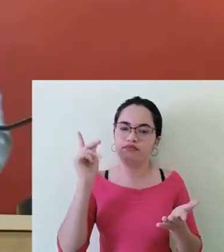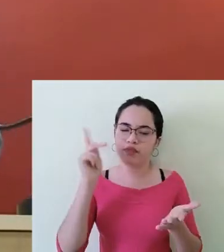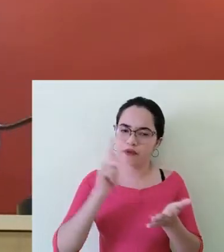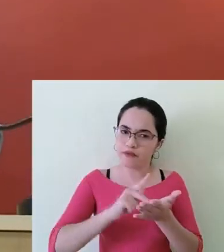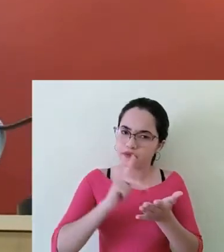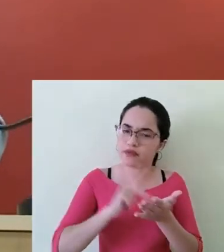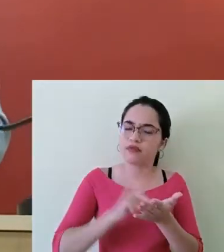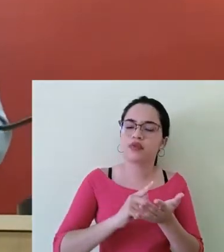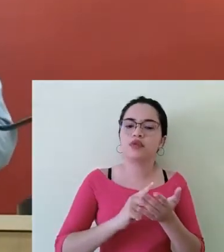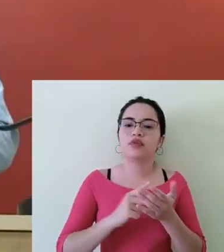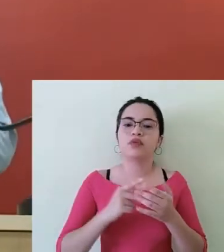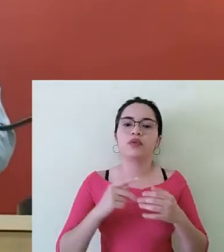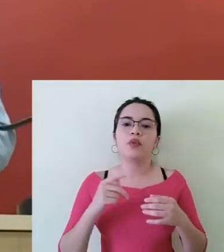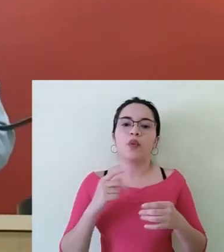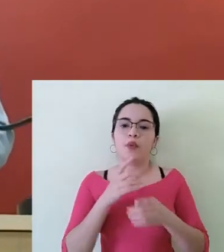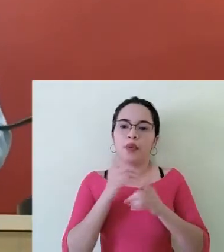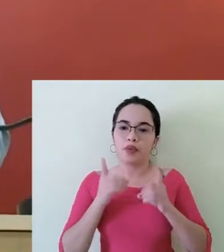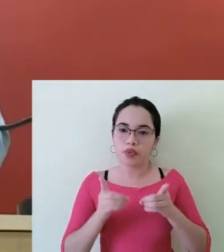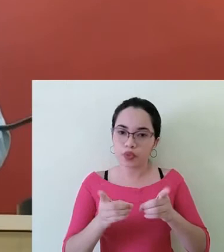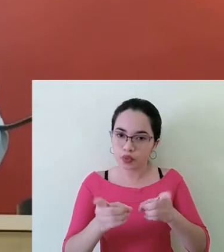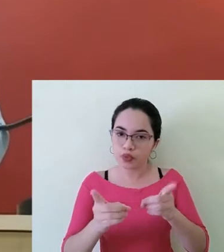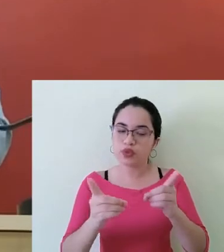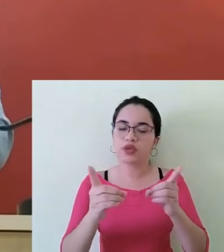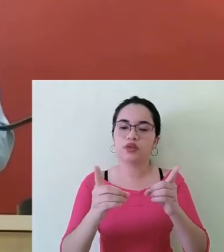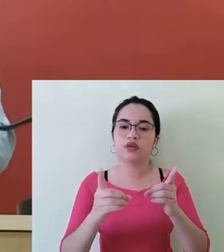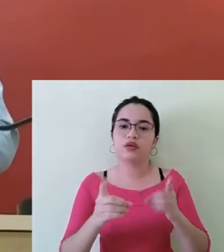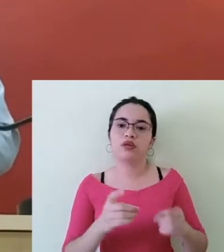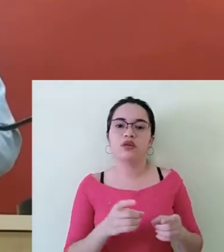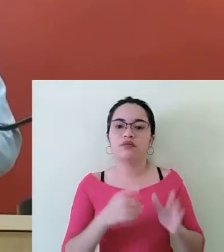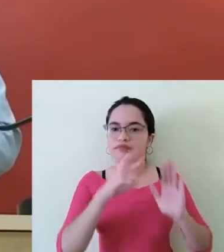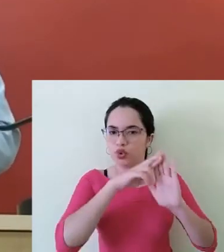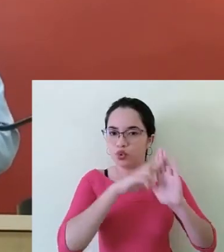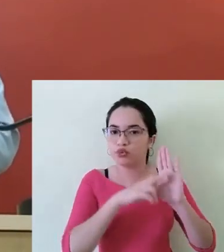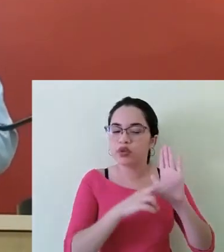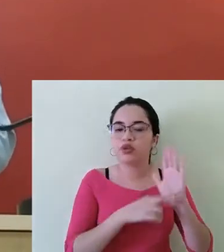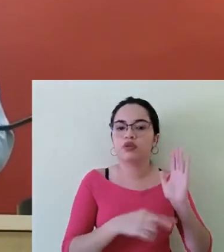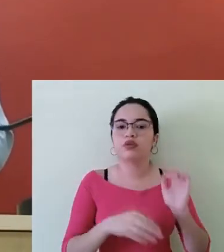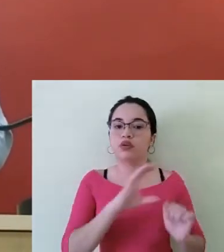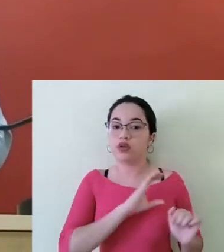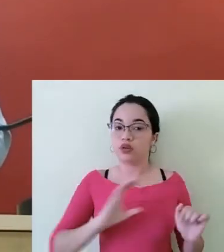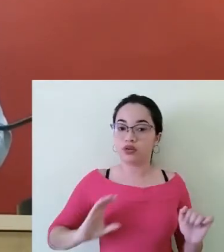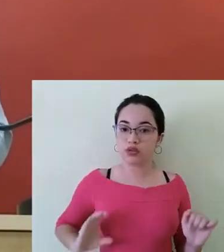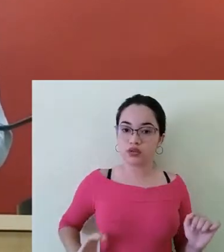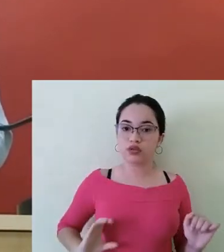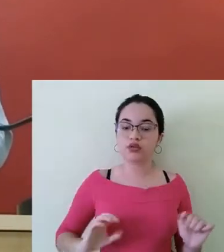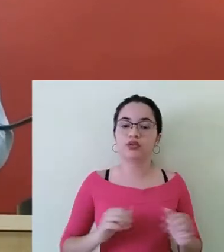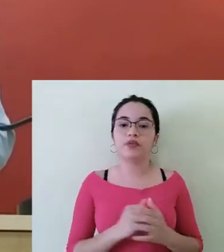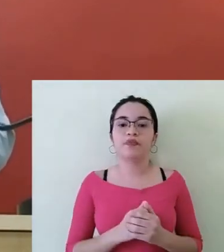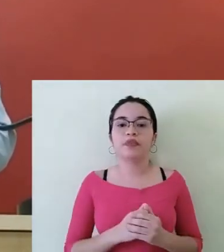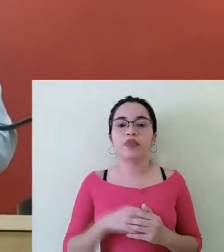afirmando uma doutrina cristã, uma doutrina bíblica, que nós chamamos